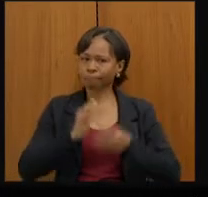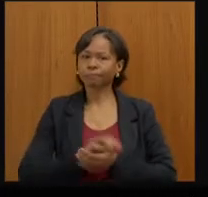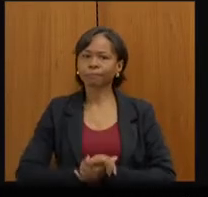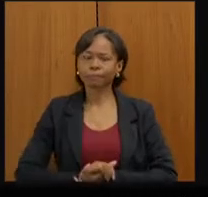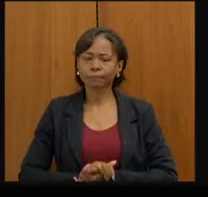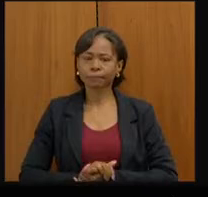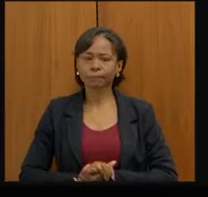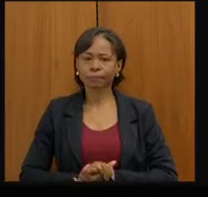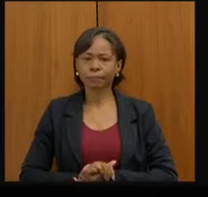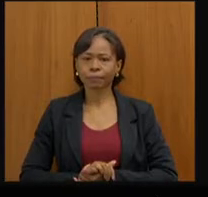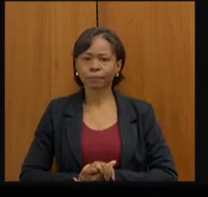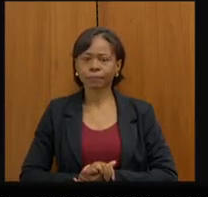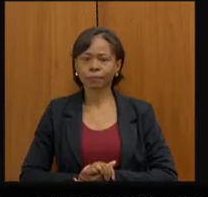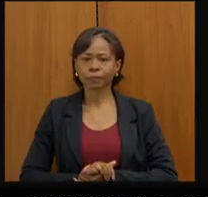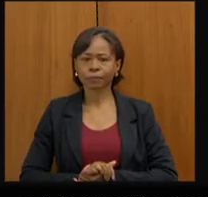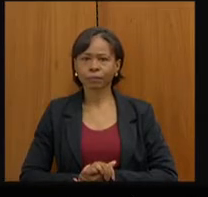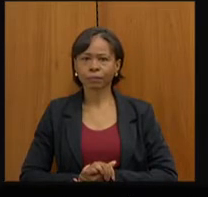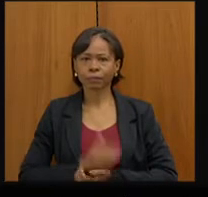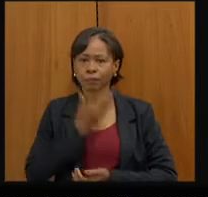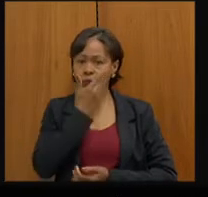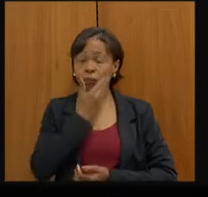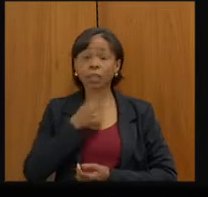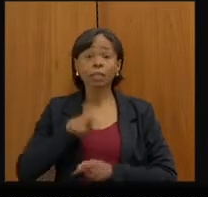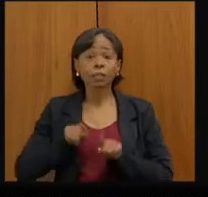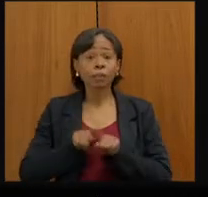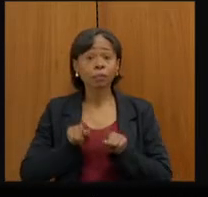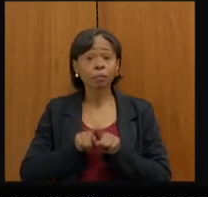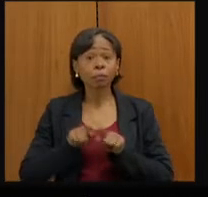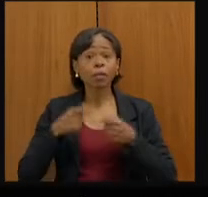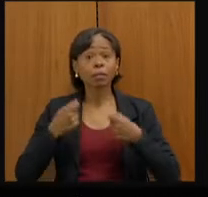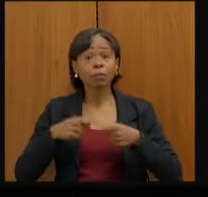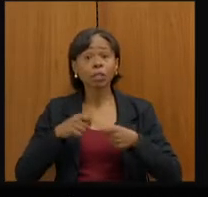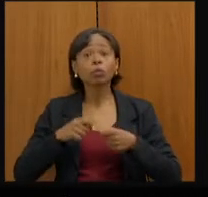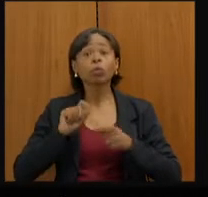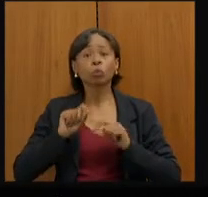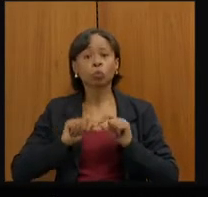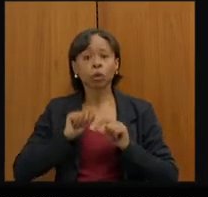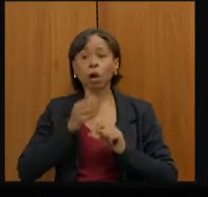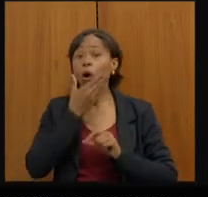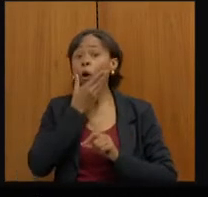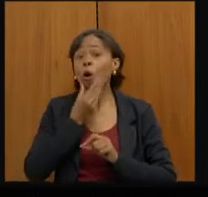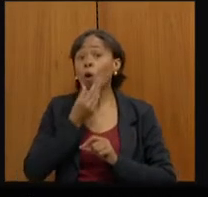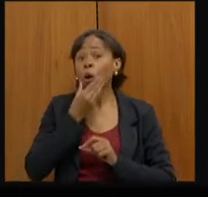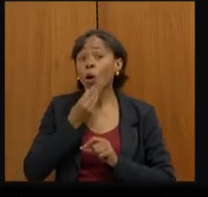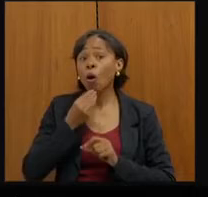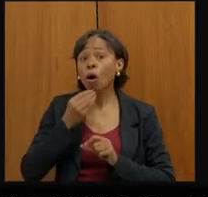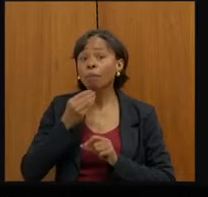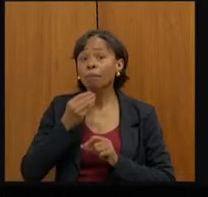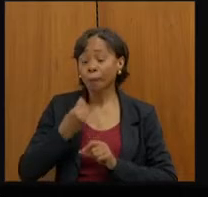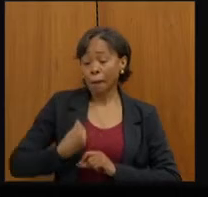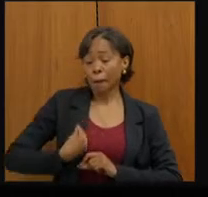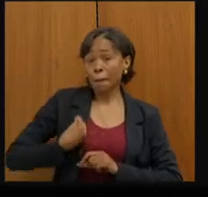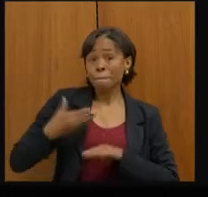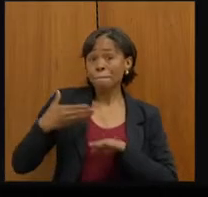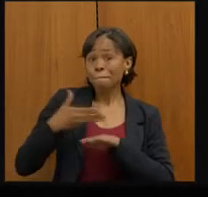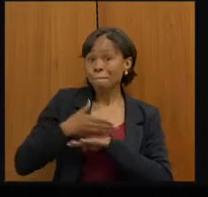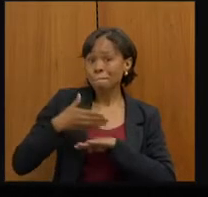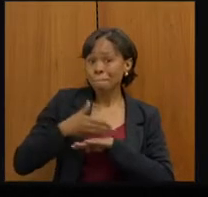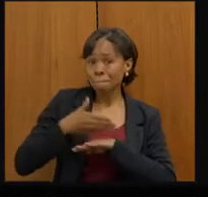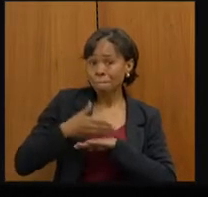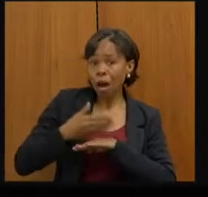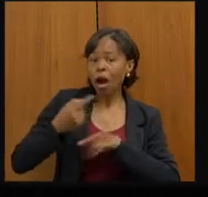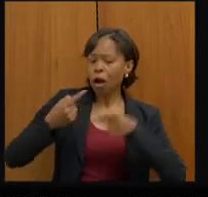é a ideia de trazer os homens para essa de função eu tenho absoluta certeza é